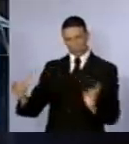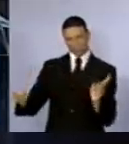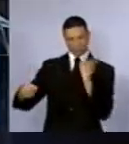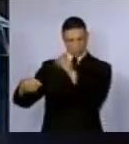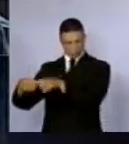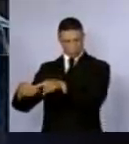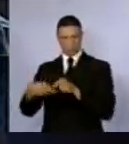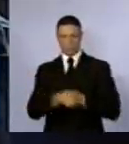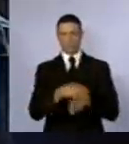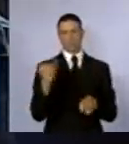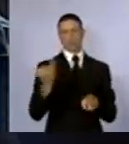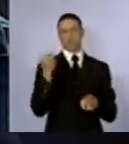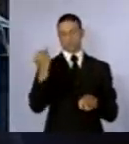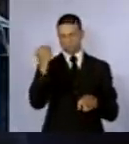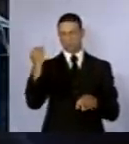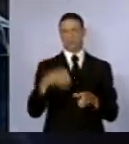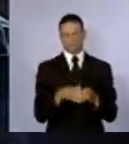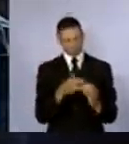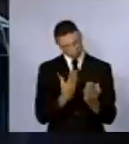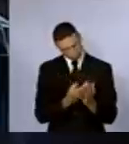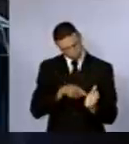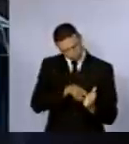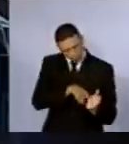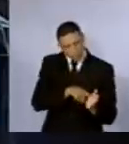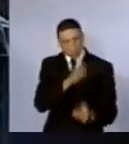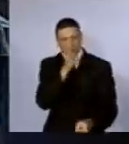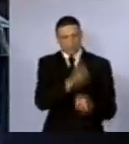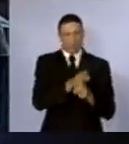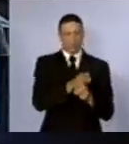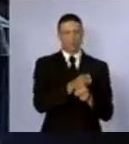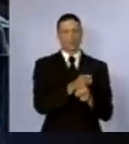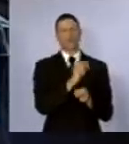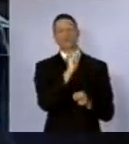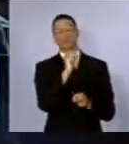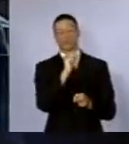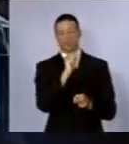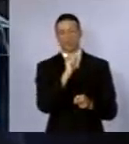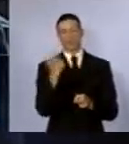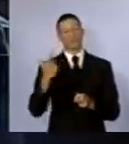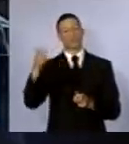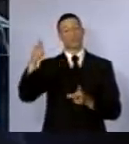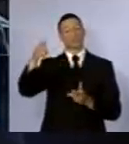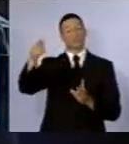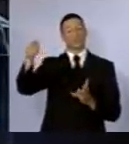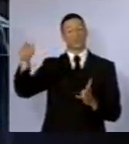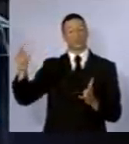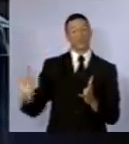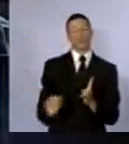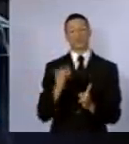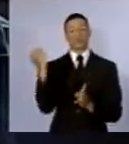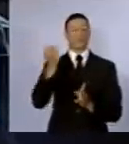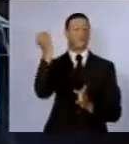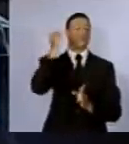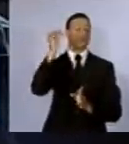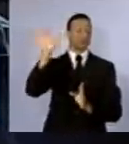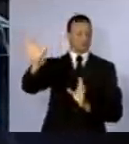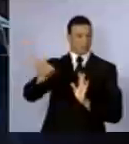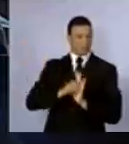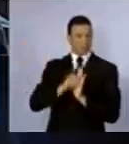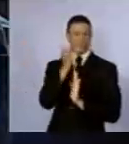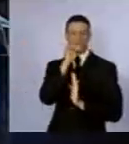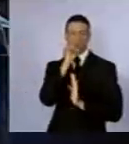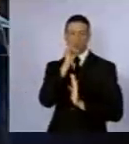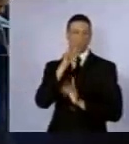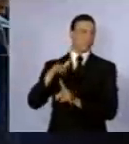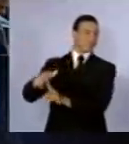no Brasil. E nessa pesquisa, ele demonstrou que realmente existem várias outras fontes que são muito importantes, né, em qualquer ambiente